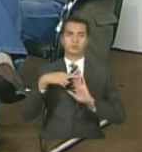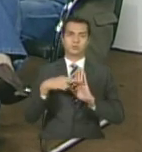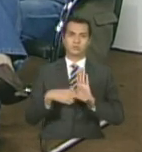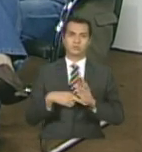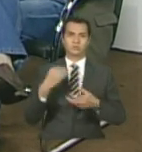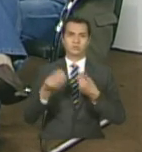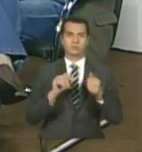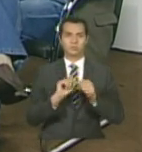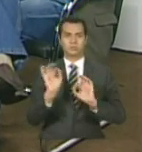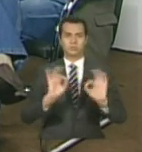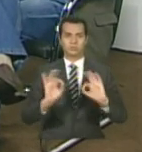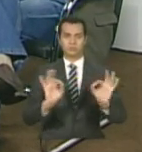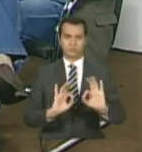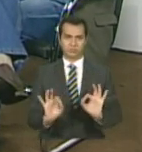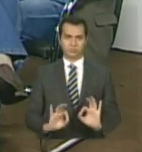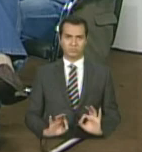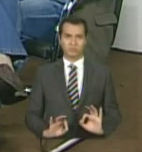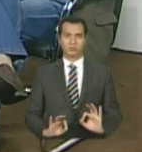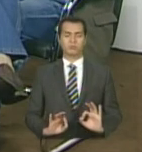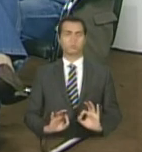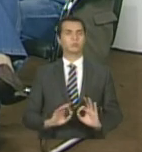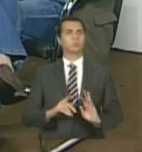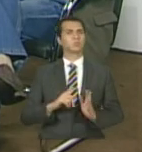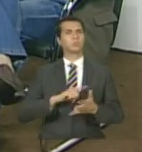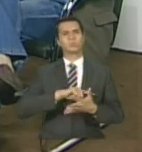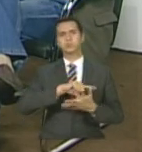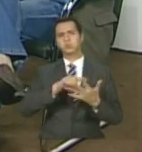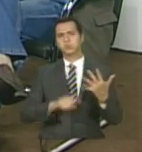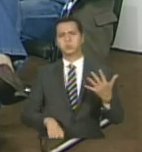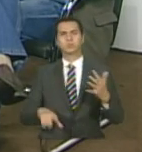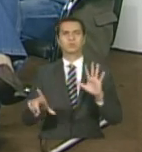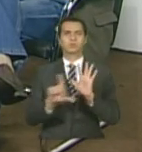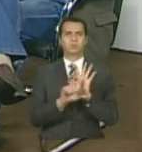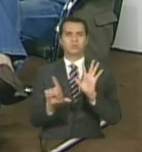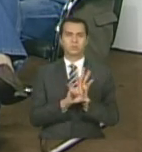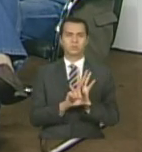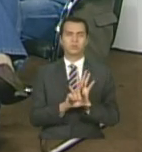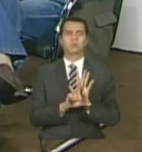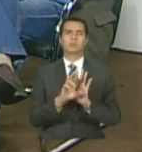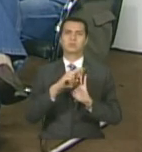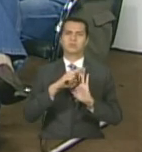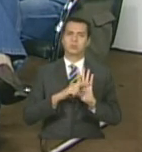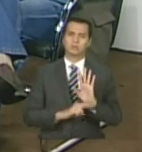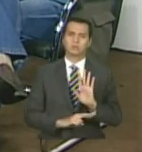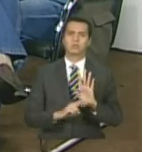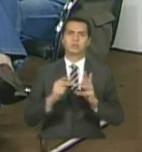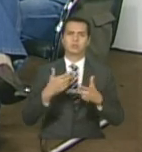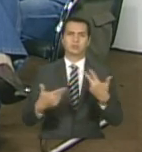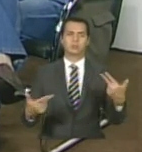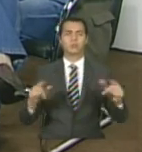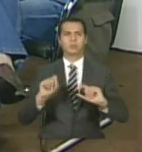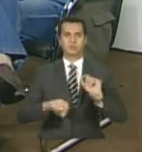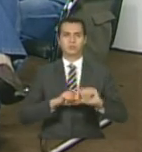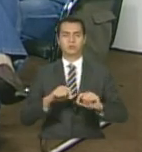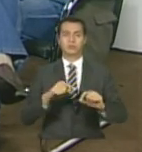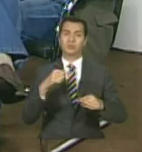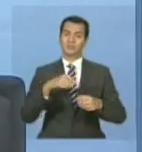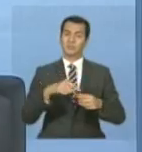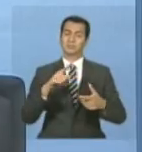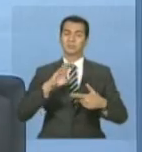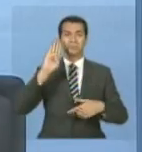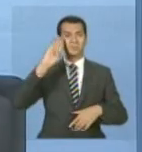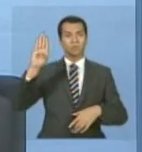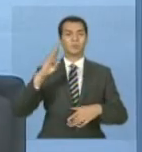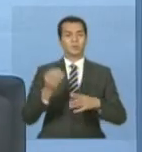plano, tudo esse arcabouço legal, ele vem de construção feito nas